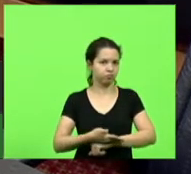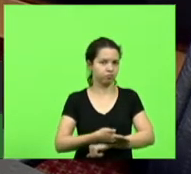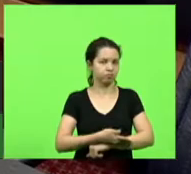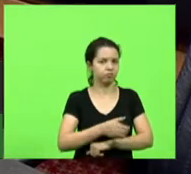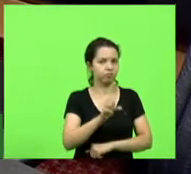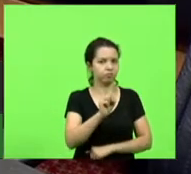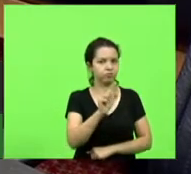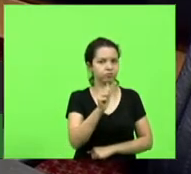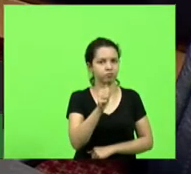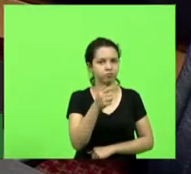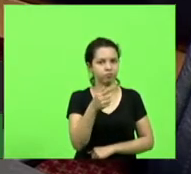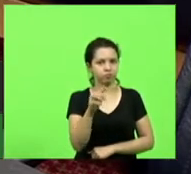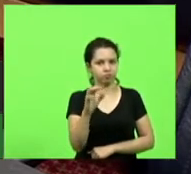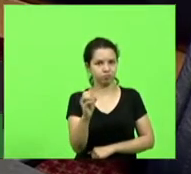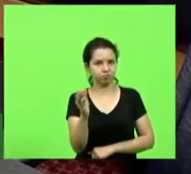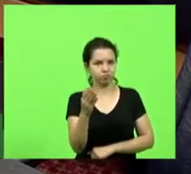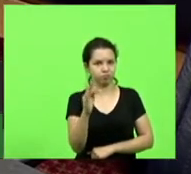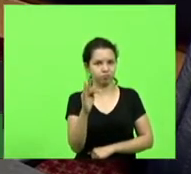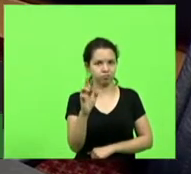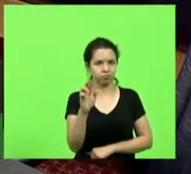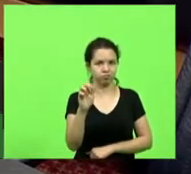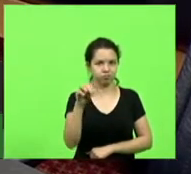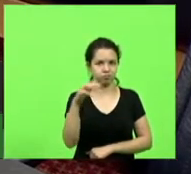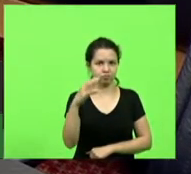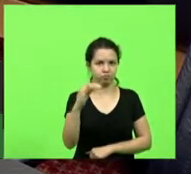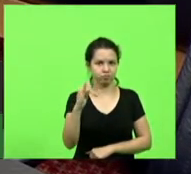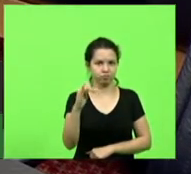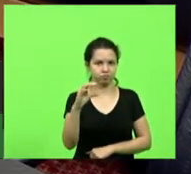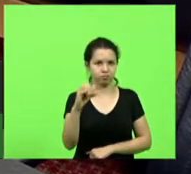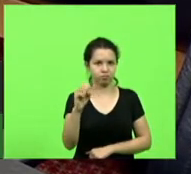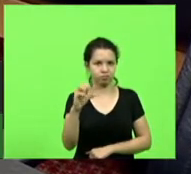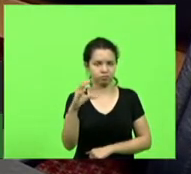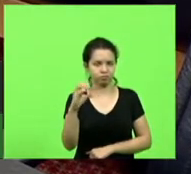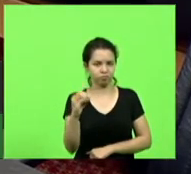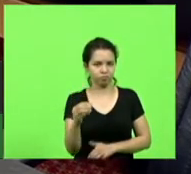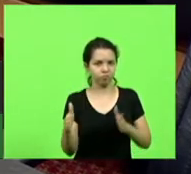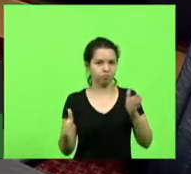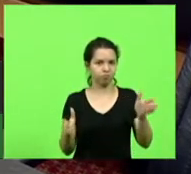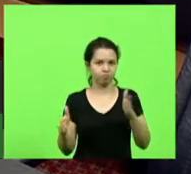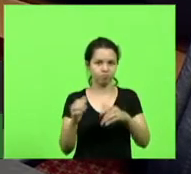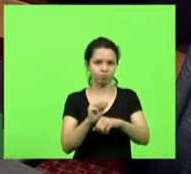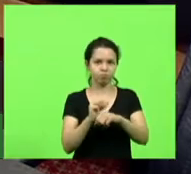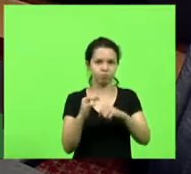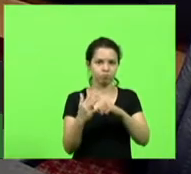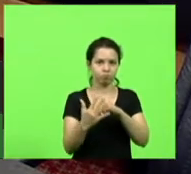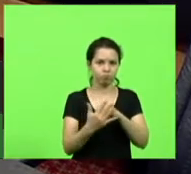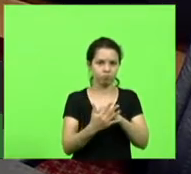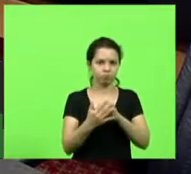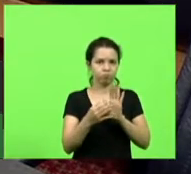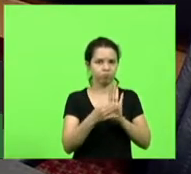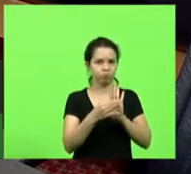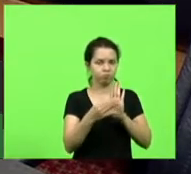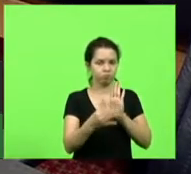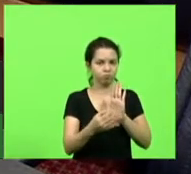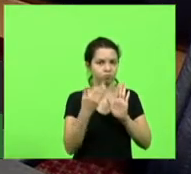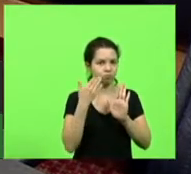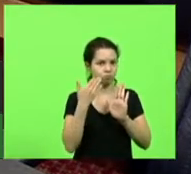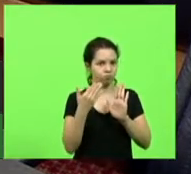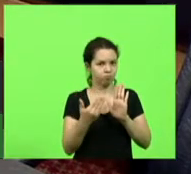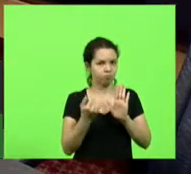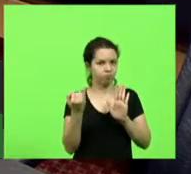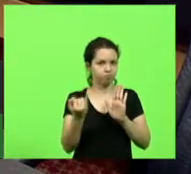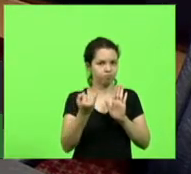a pandemia da Covid. O parecer destaca a necessidade imprescindível do requerimento de escrever fatos